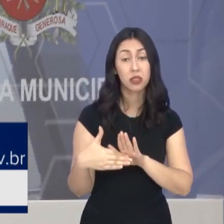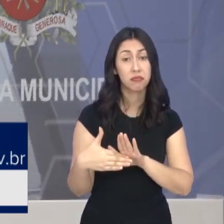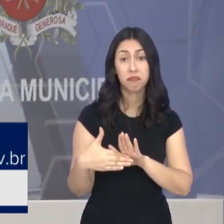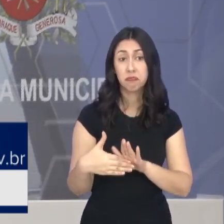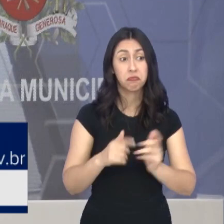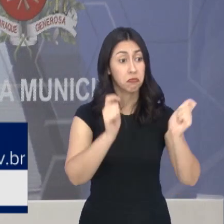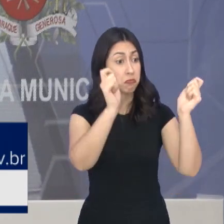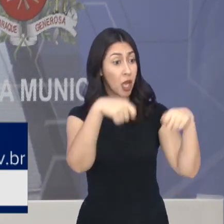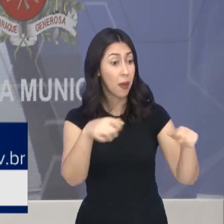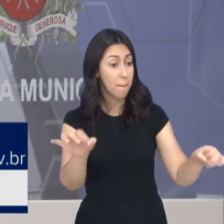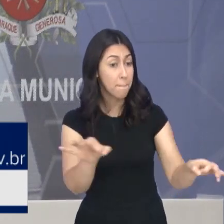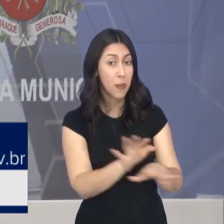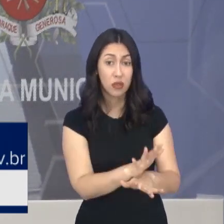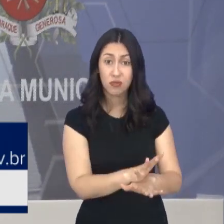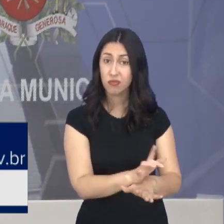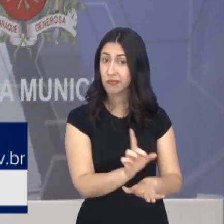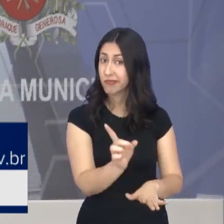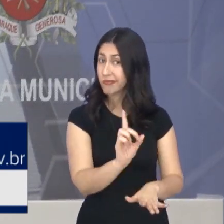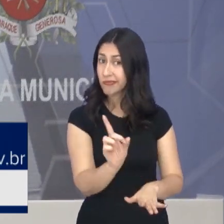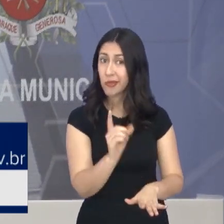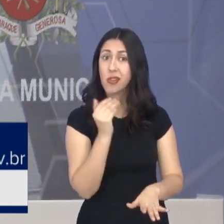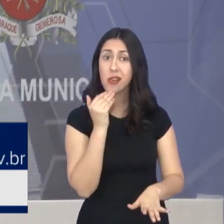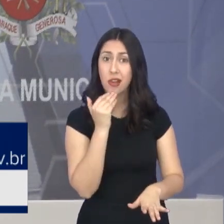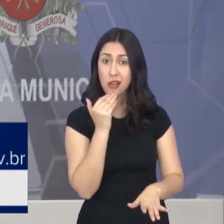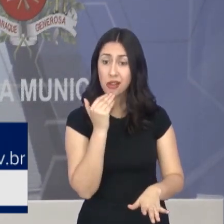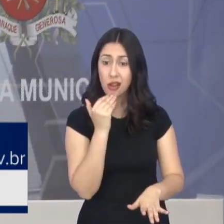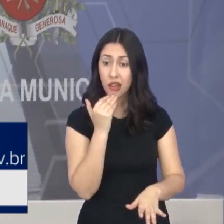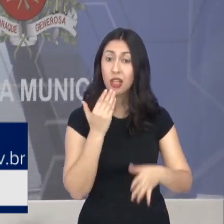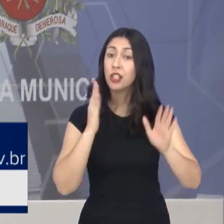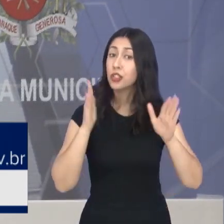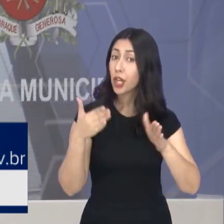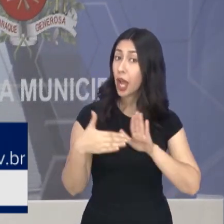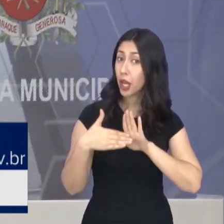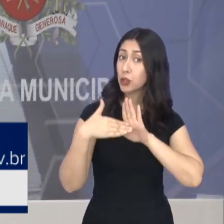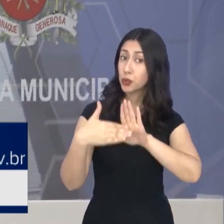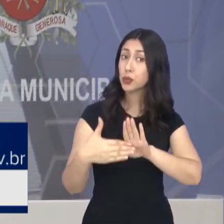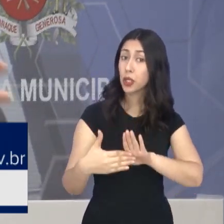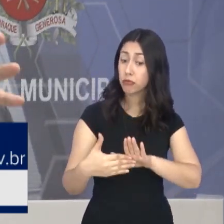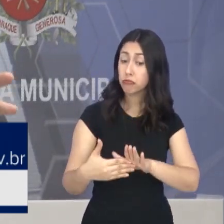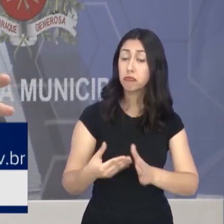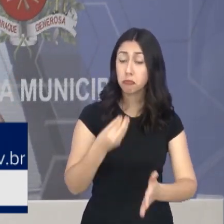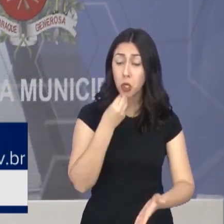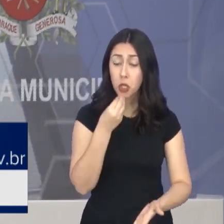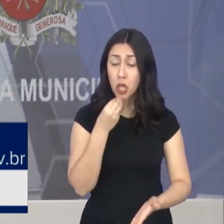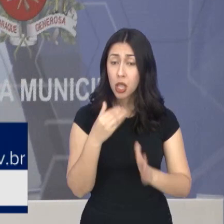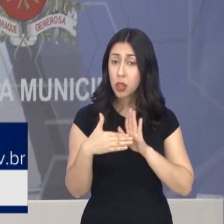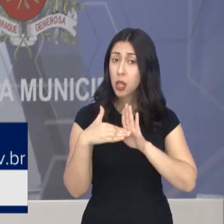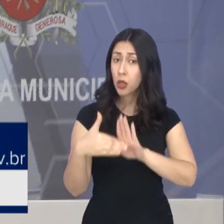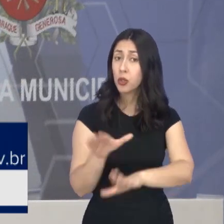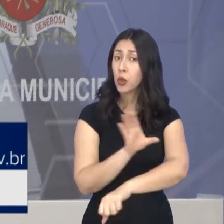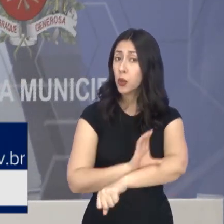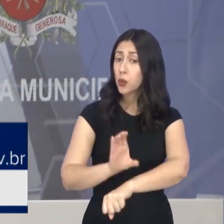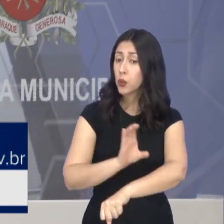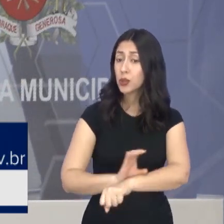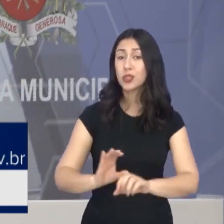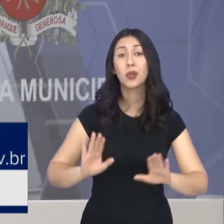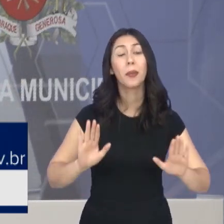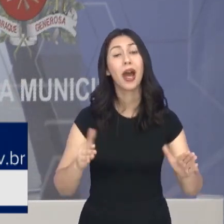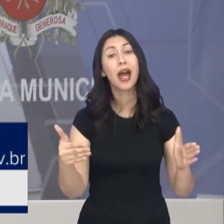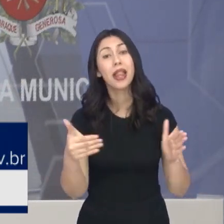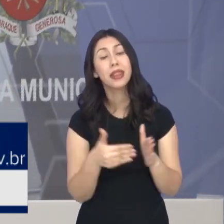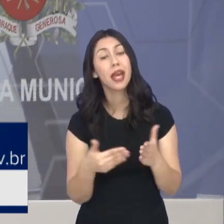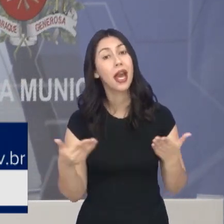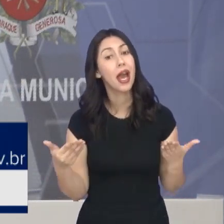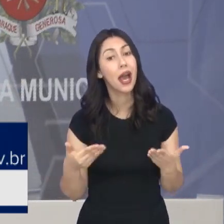não estão bem, e a gente já ofereceu ajuda de capacitação, e até agora, né, a pessoa que é especializada no atendimento de